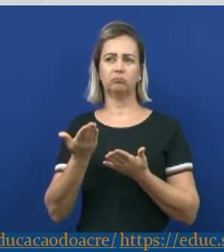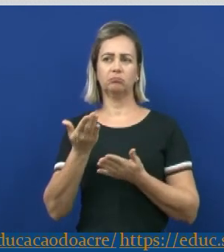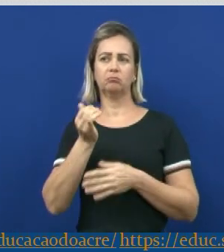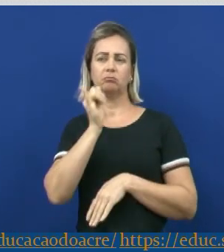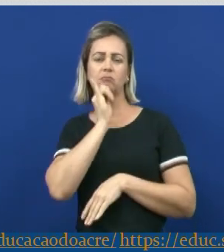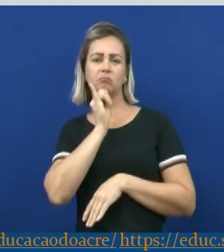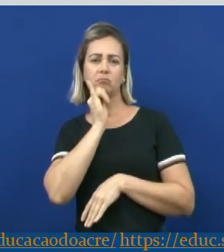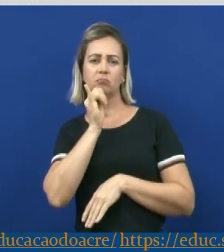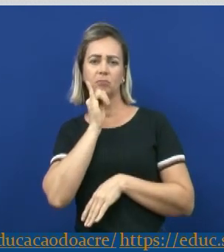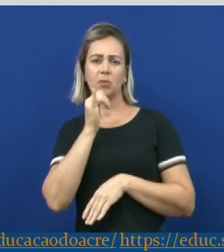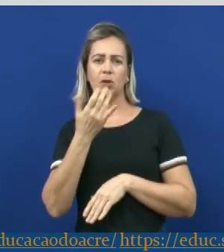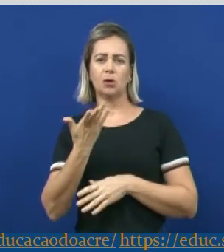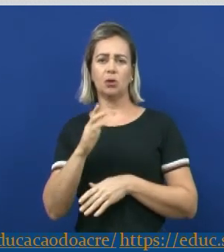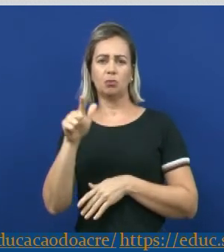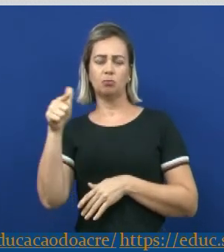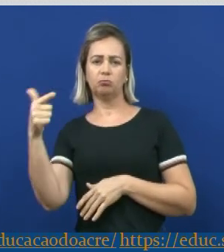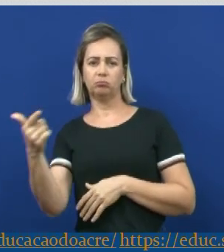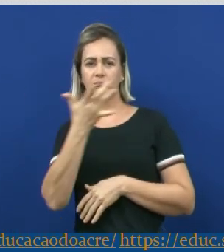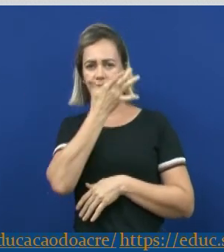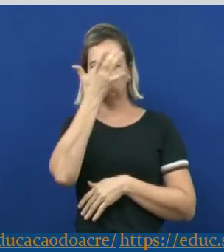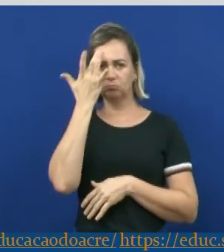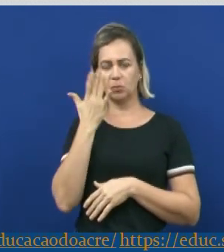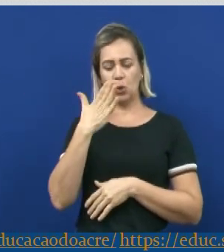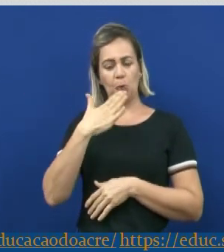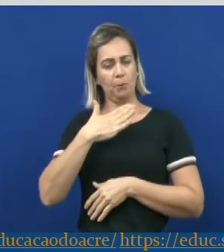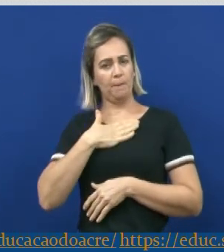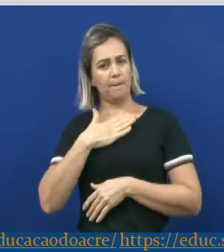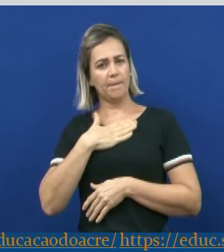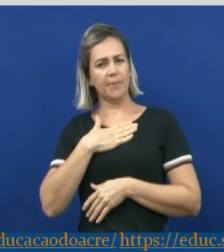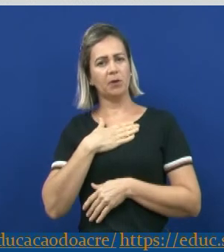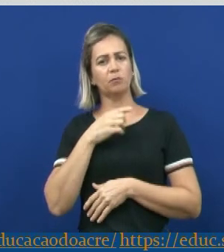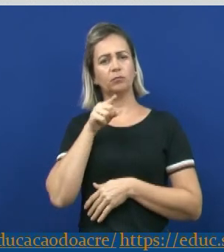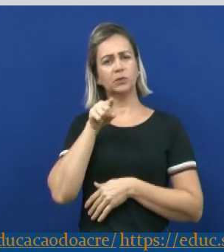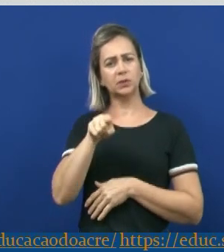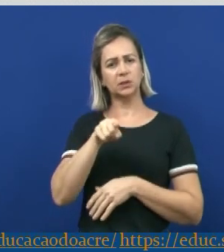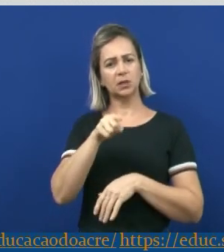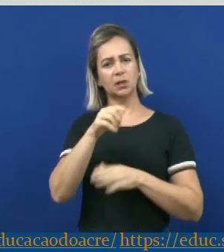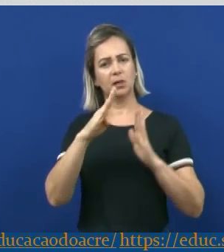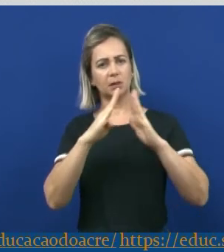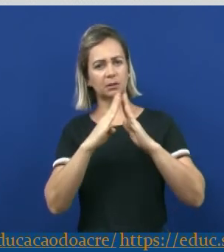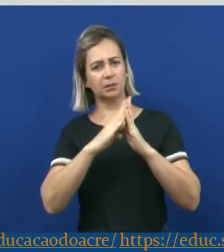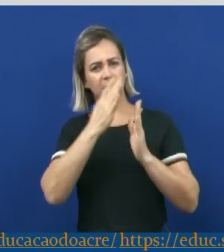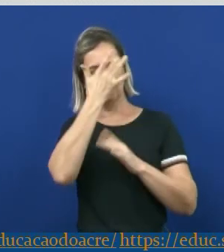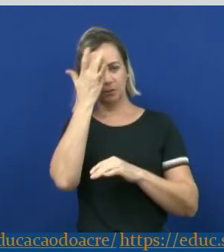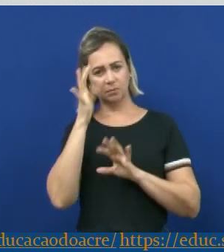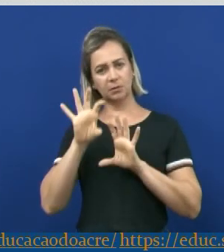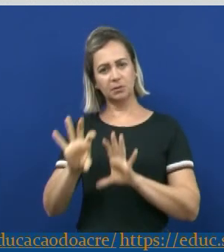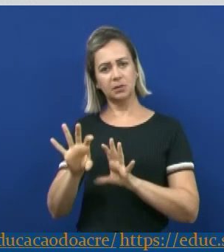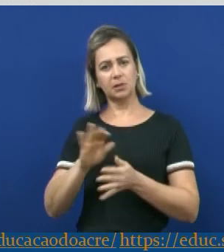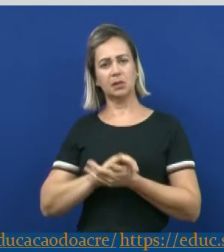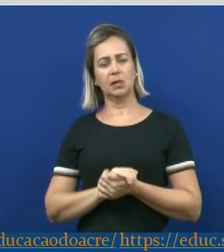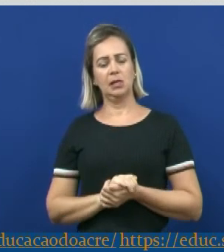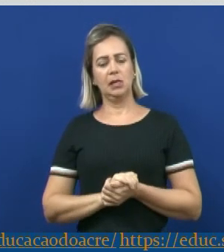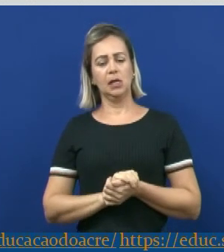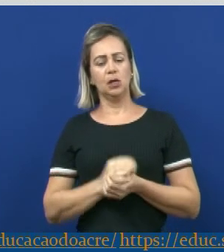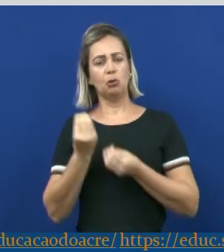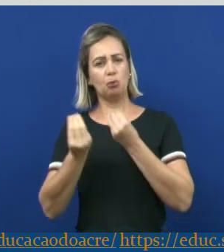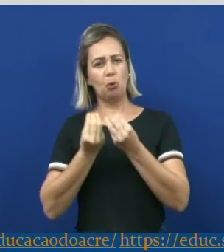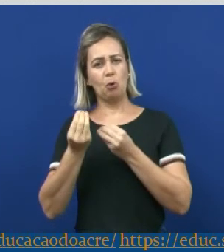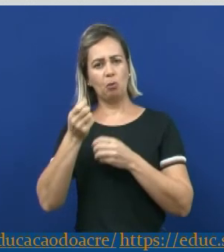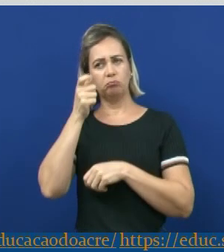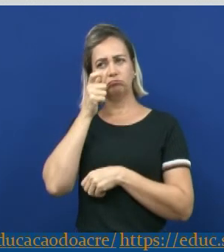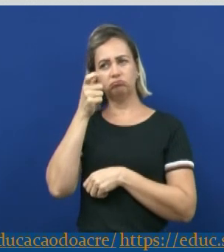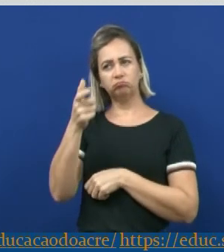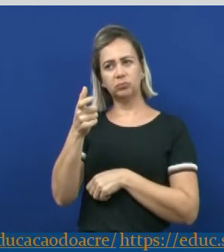dos demais e entre outros, né? Então, descrever o meu aspecto físico, falar do aspecto físico do outro também. Dessa forma, observamos